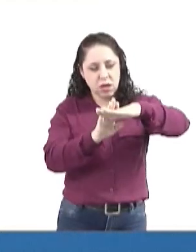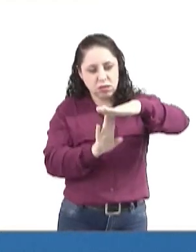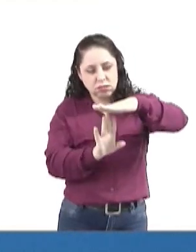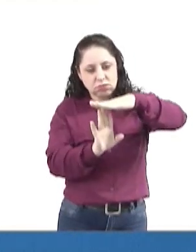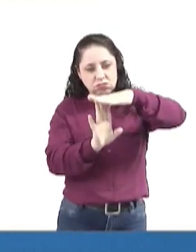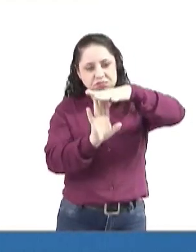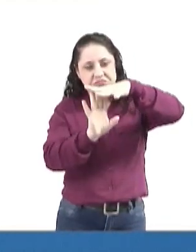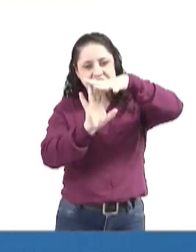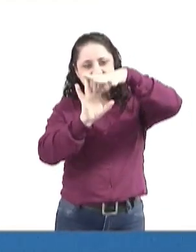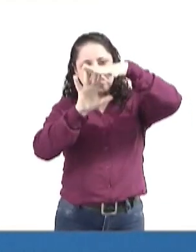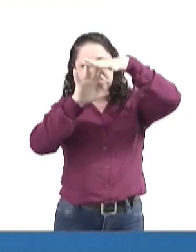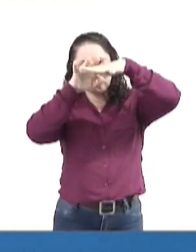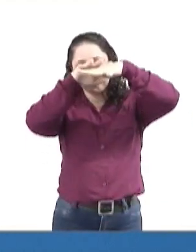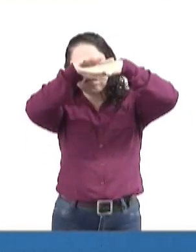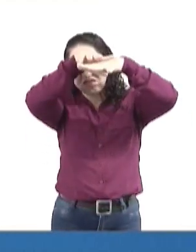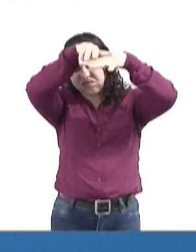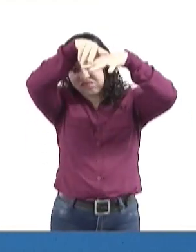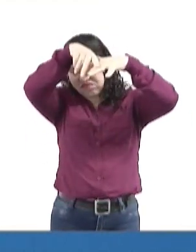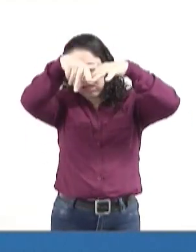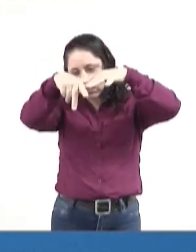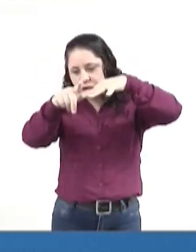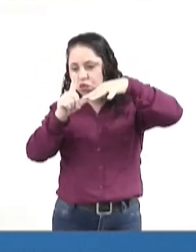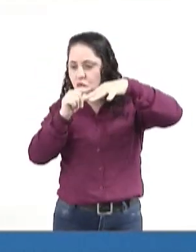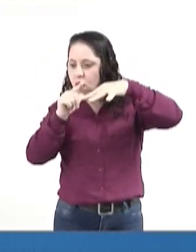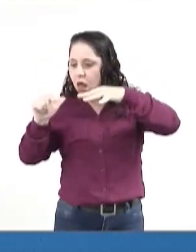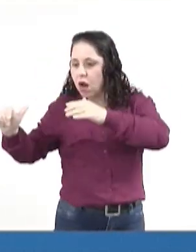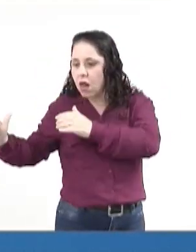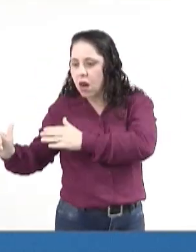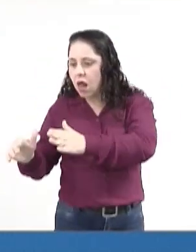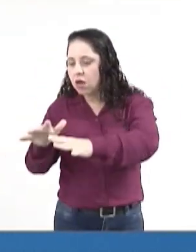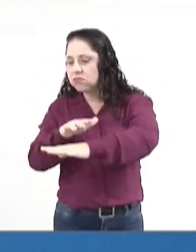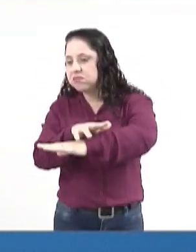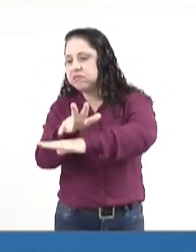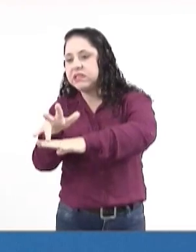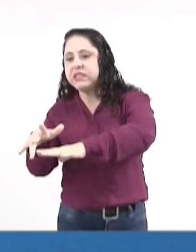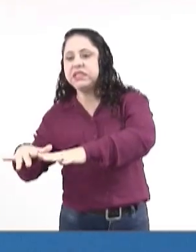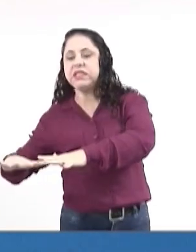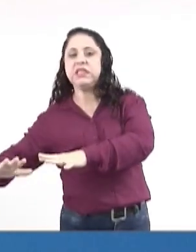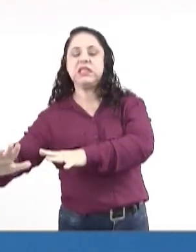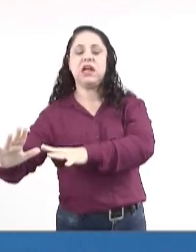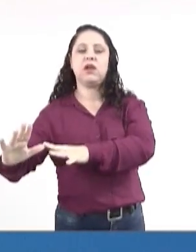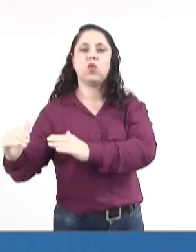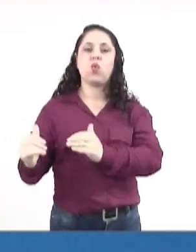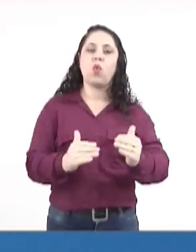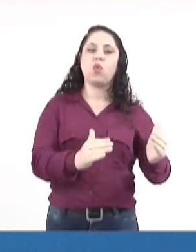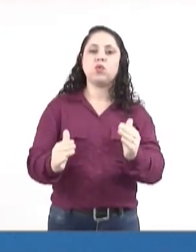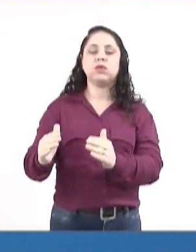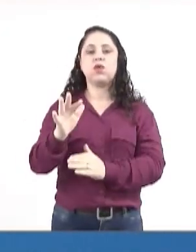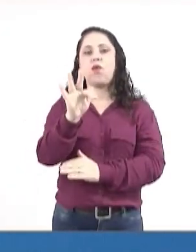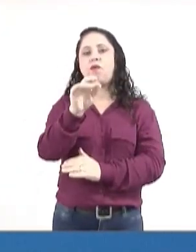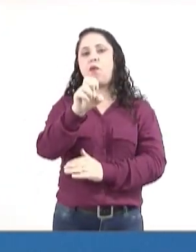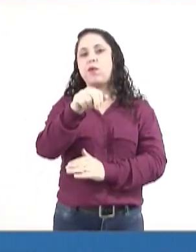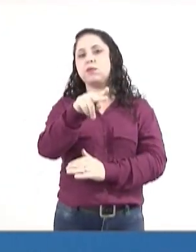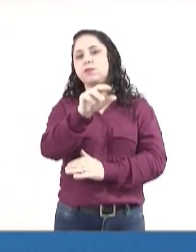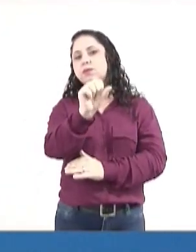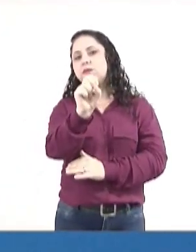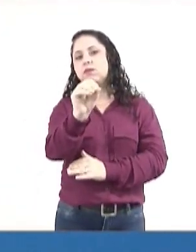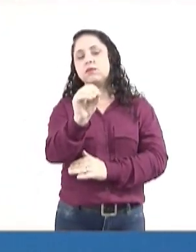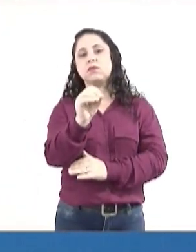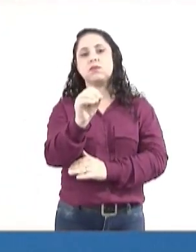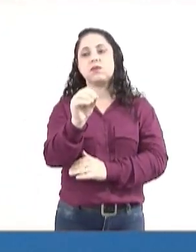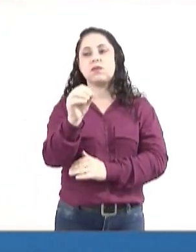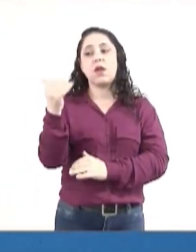caixa, escorrendo em direção ao córrego Bonito, afluente do Rio Formoso.